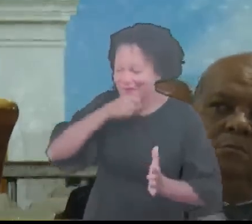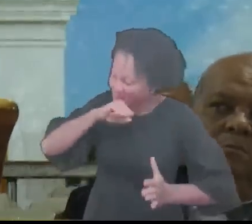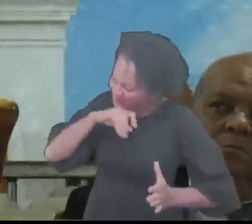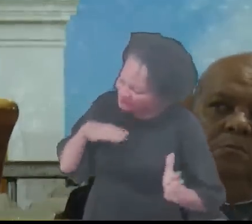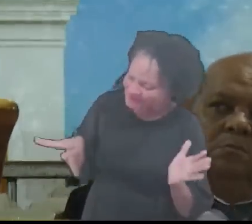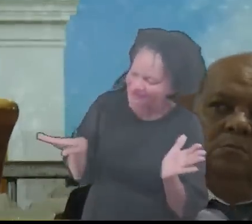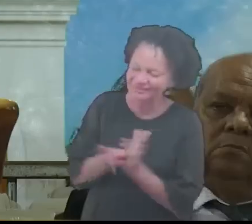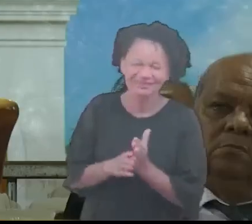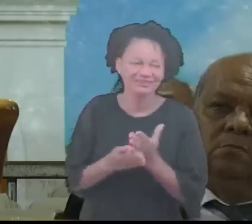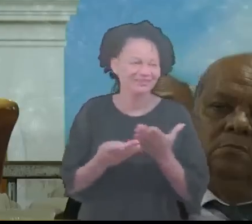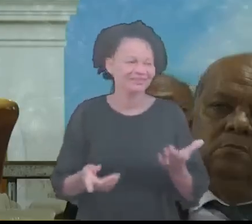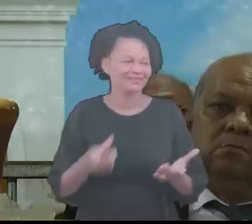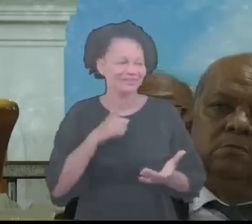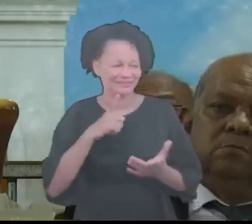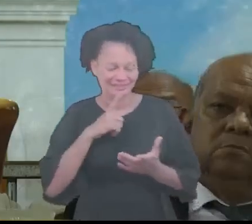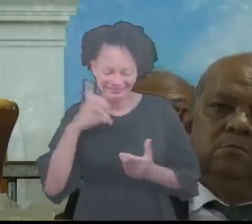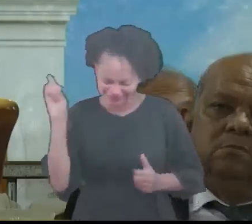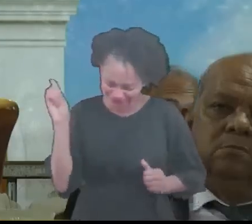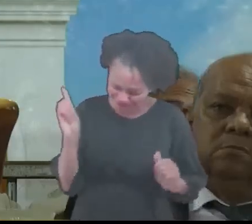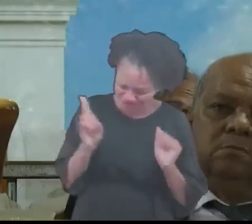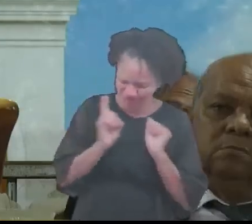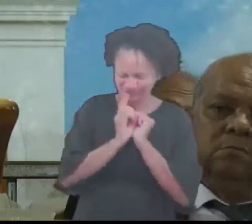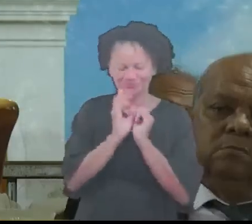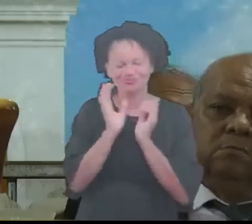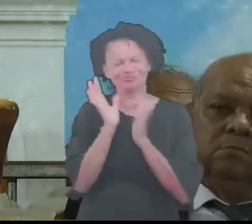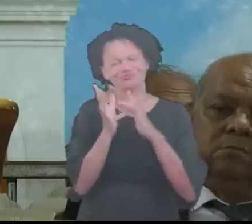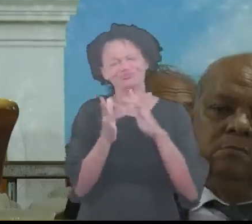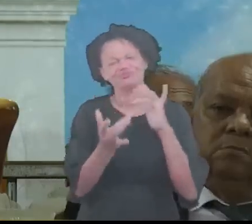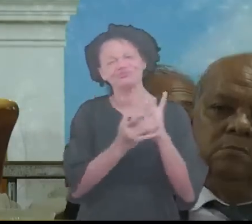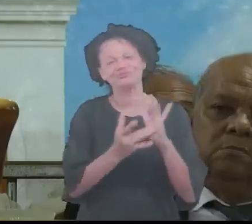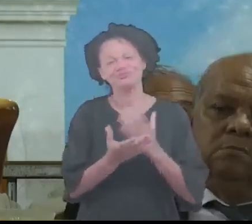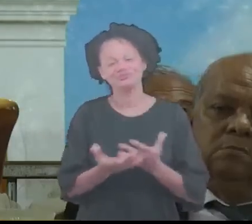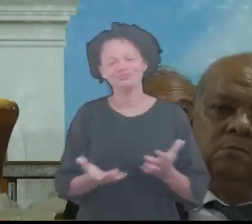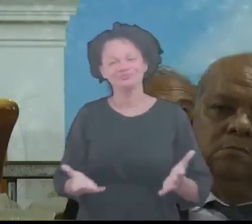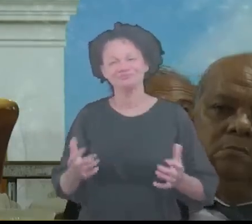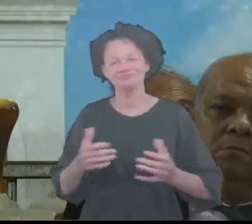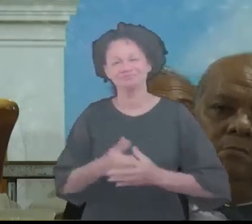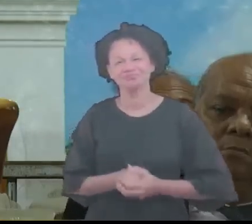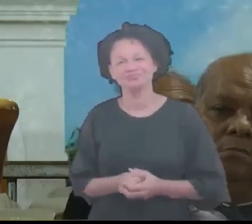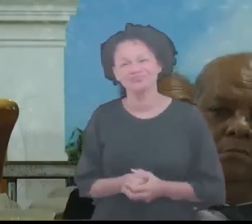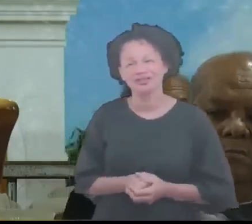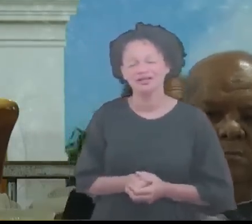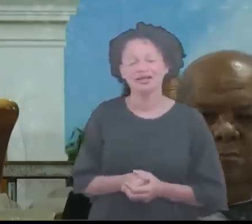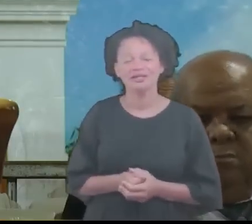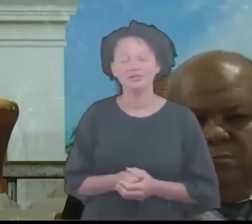e papai tem um saquitel de mirra no peito.